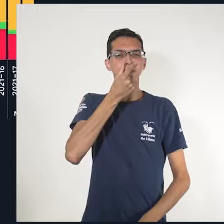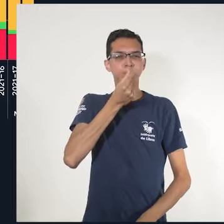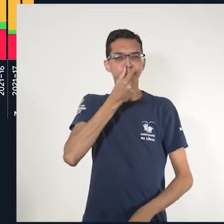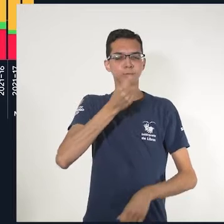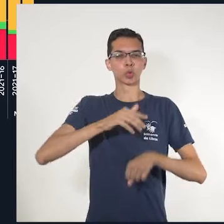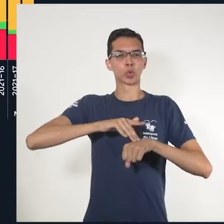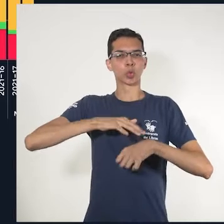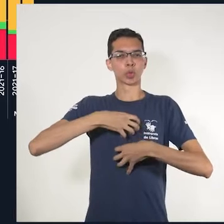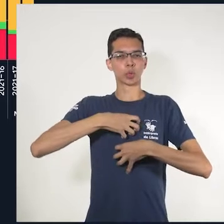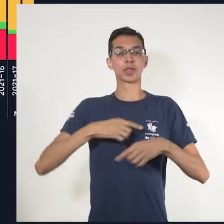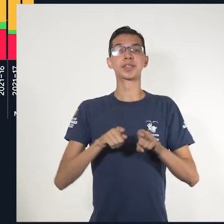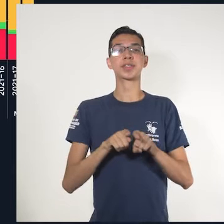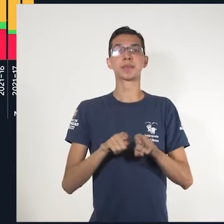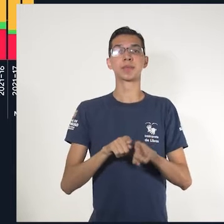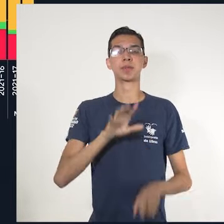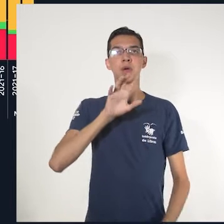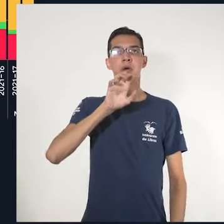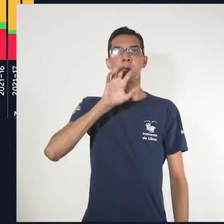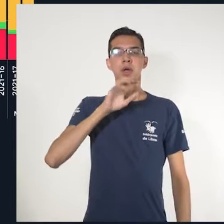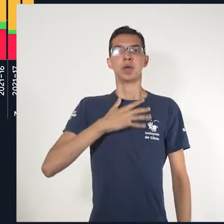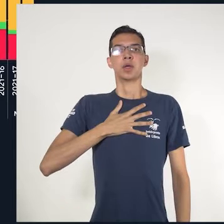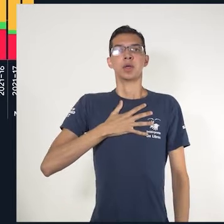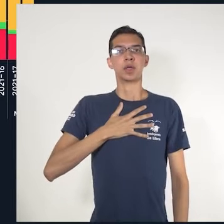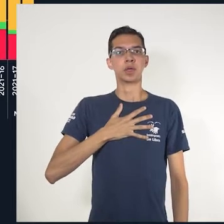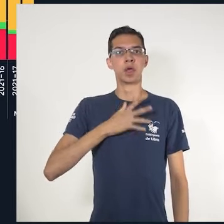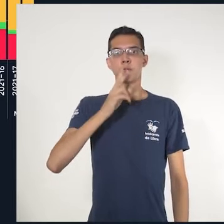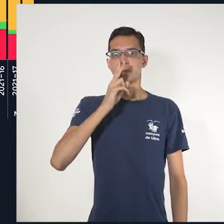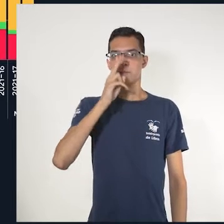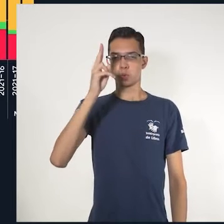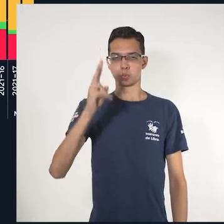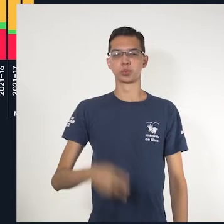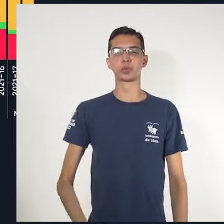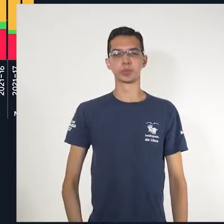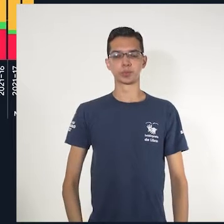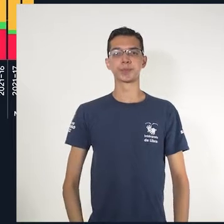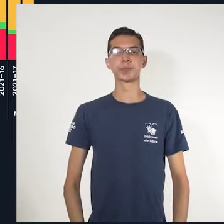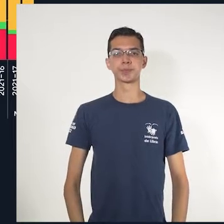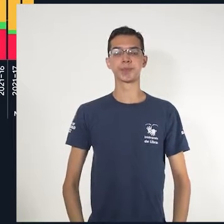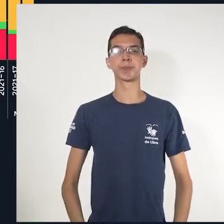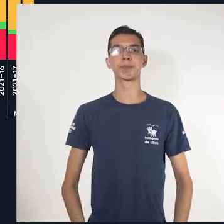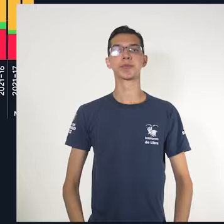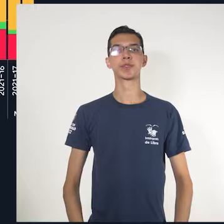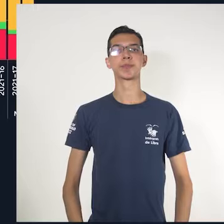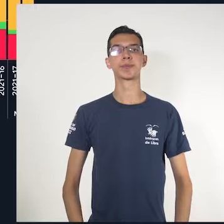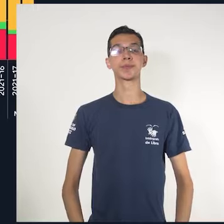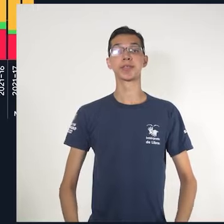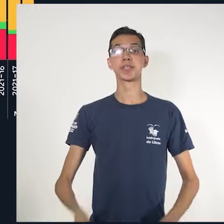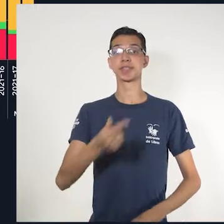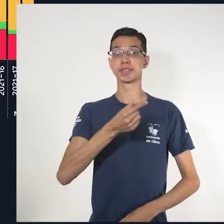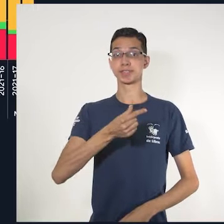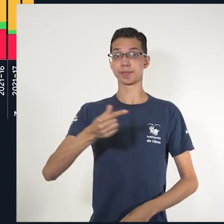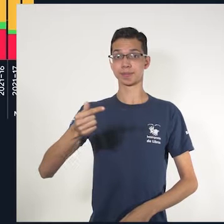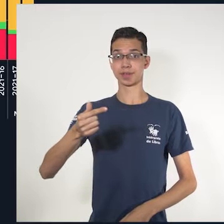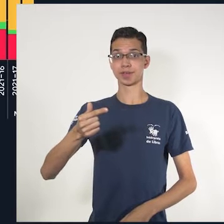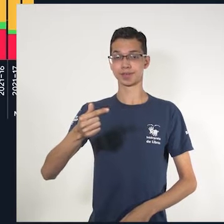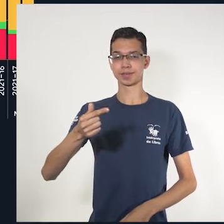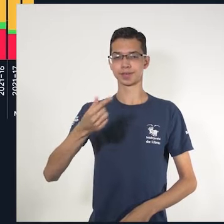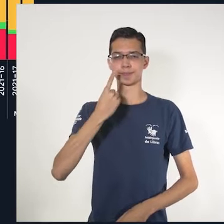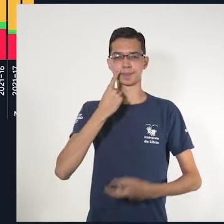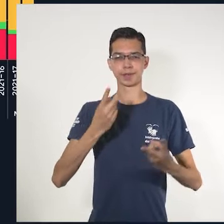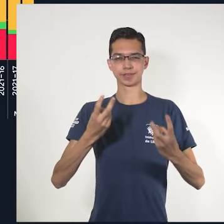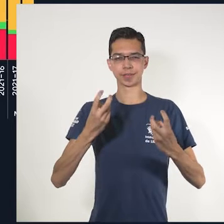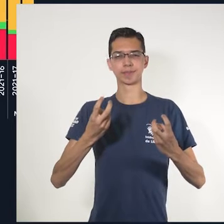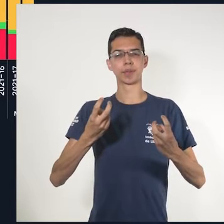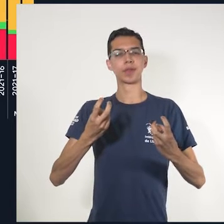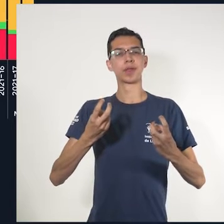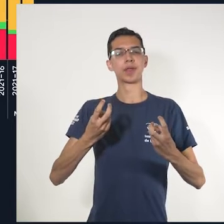síndrome respiratória aguda grave, segundo a classificação final da semana epidemiológica. Então, vocês podem perceber